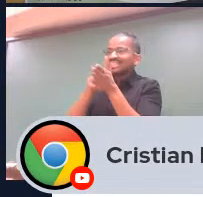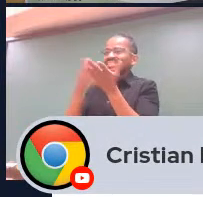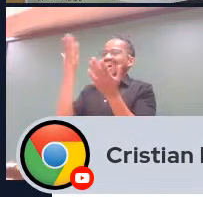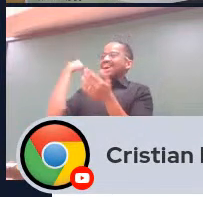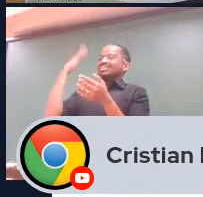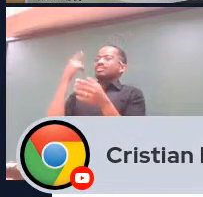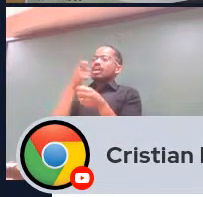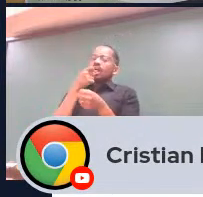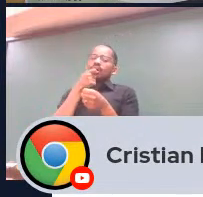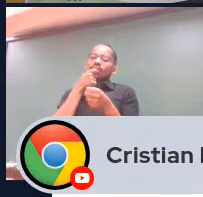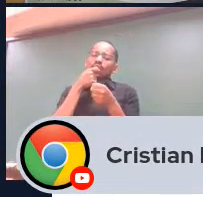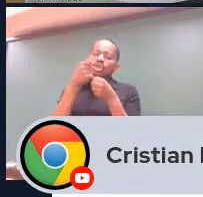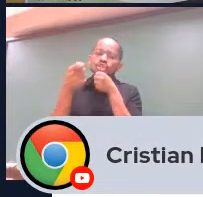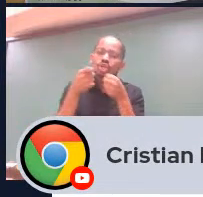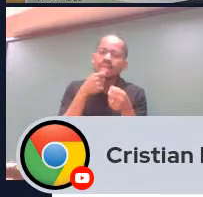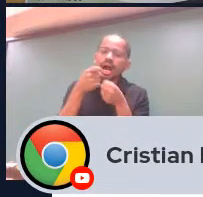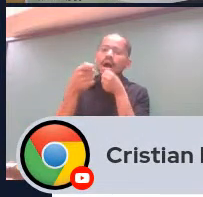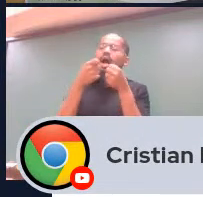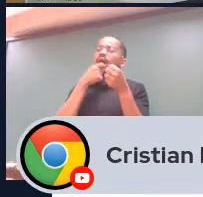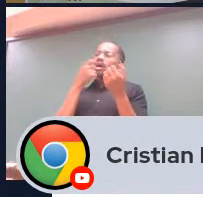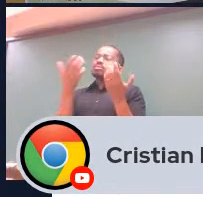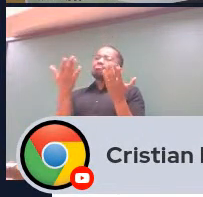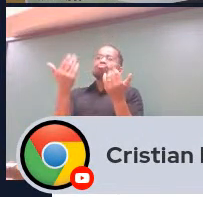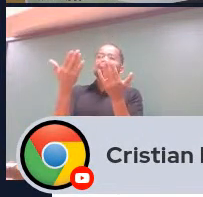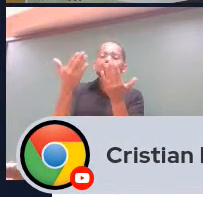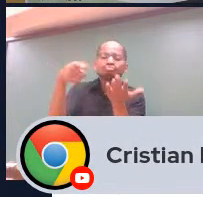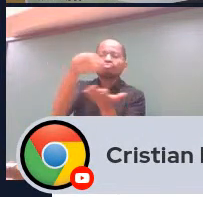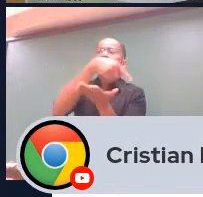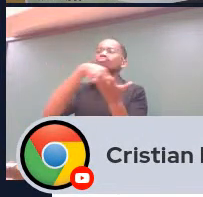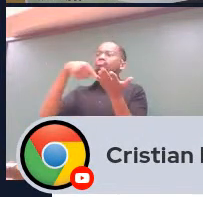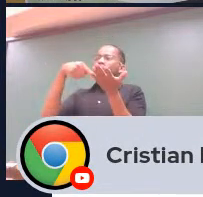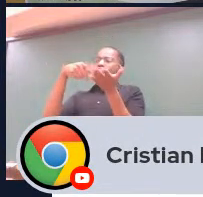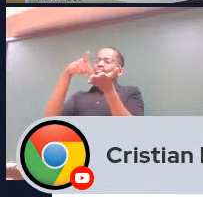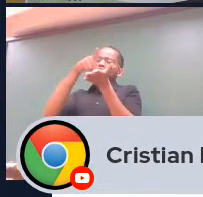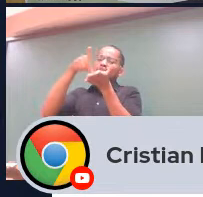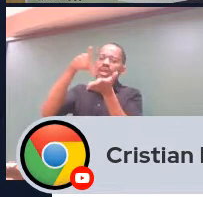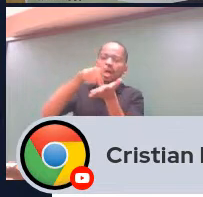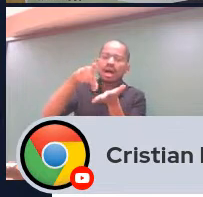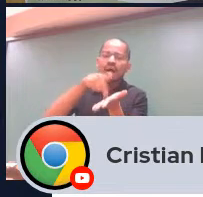nós vamos de questionários e